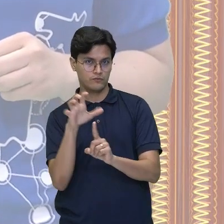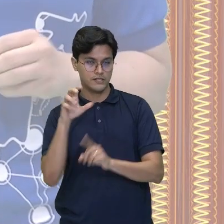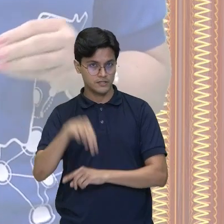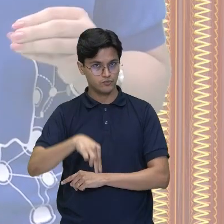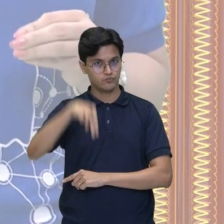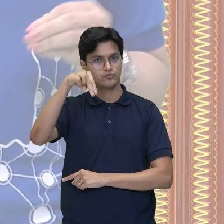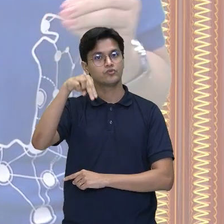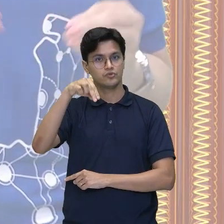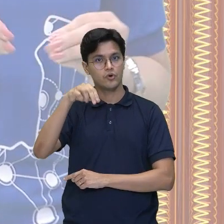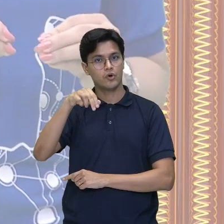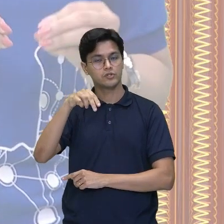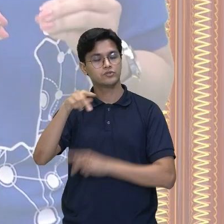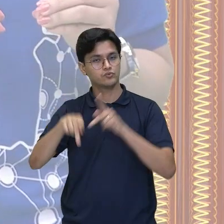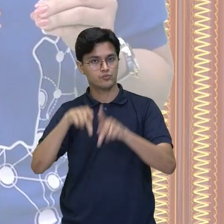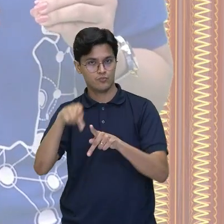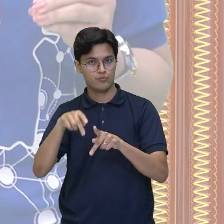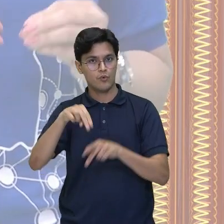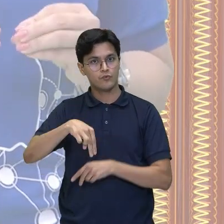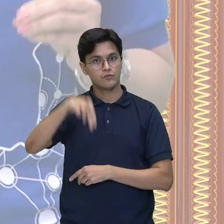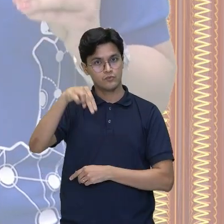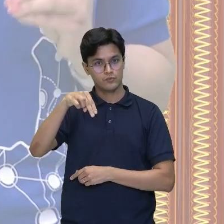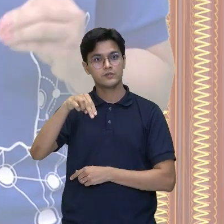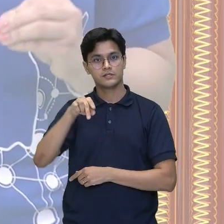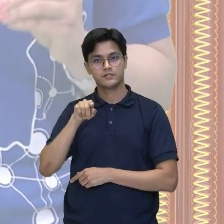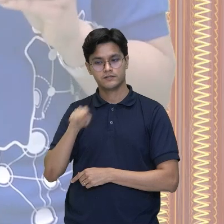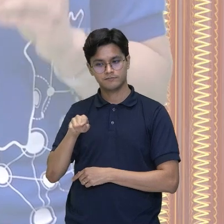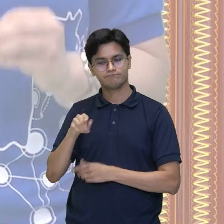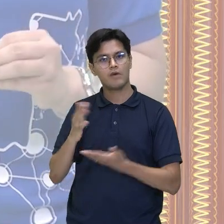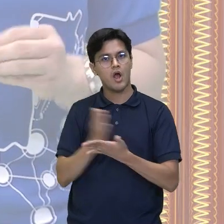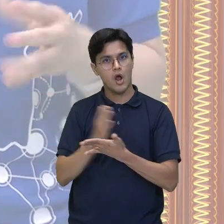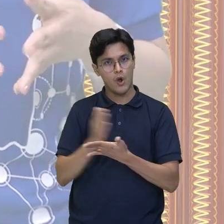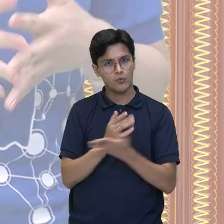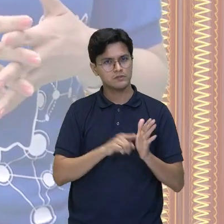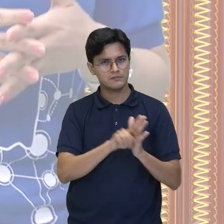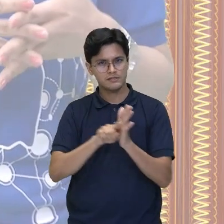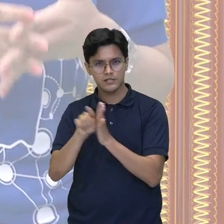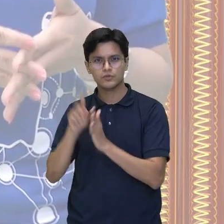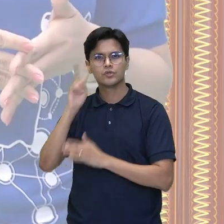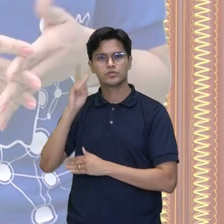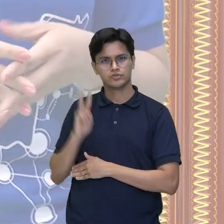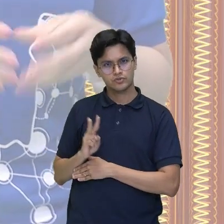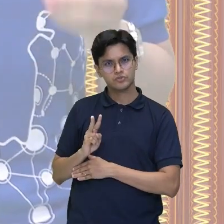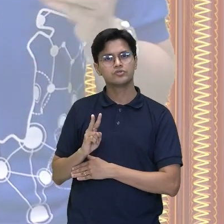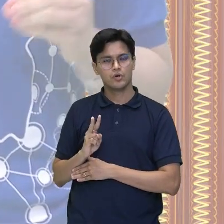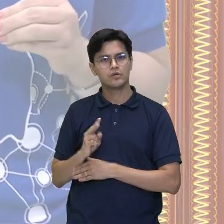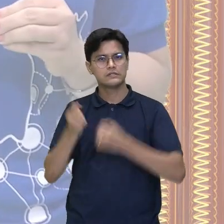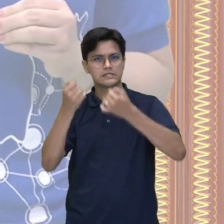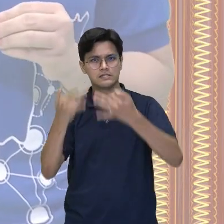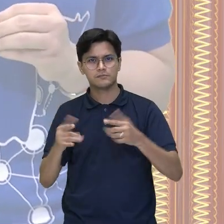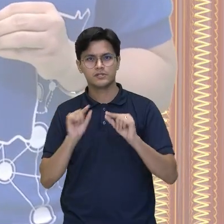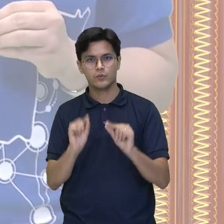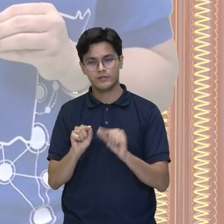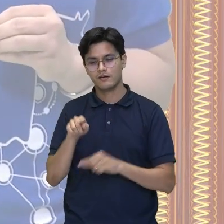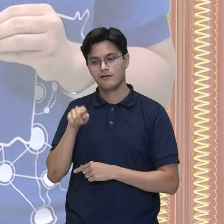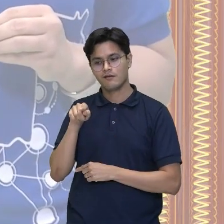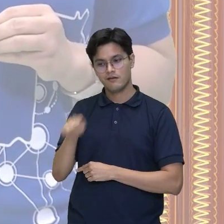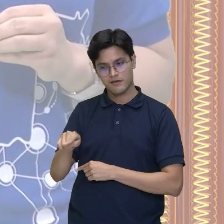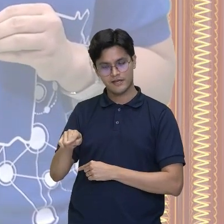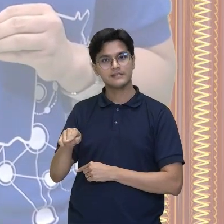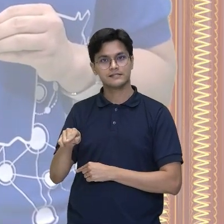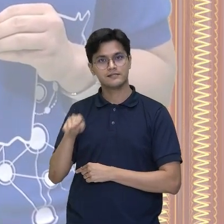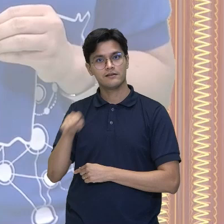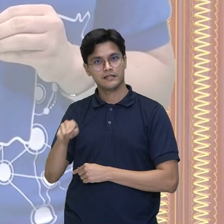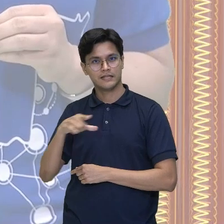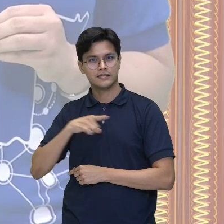historiadores falam que Atahualpa ele era filho ilegítimo do imperador. E Atahualpa